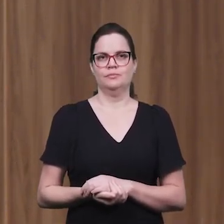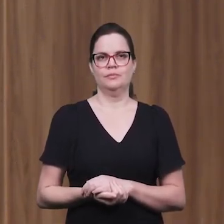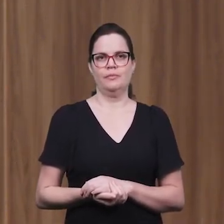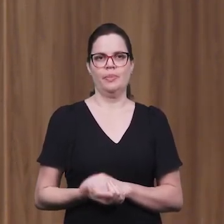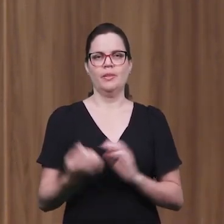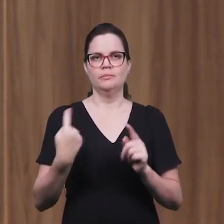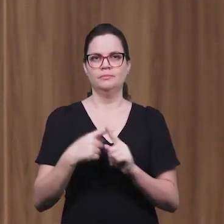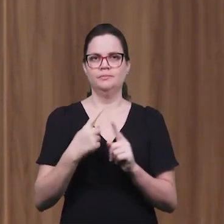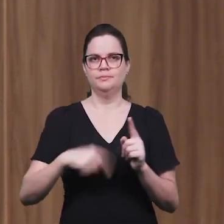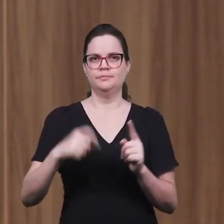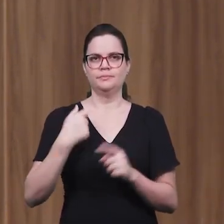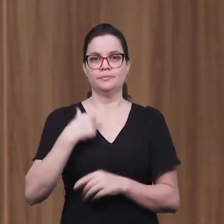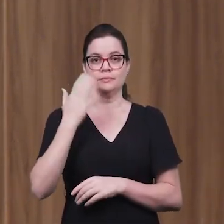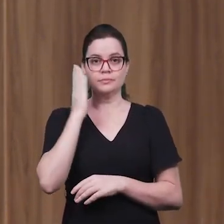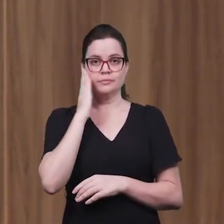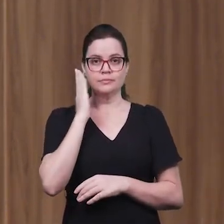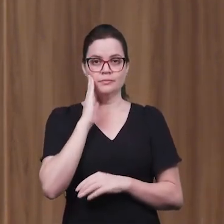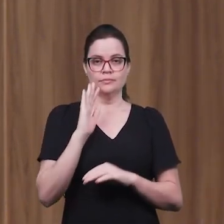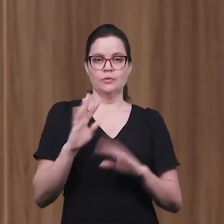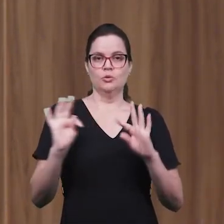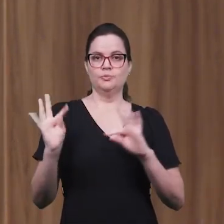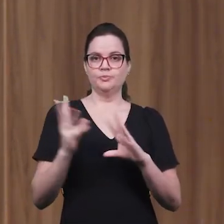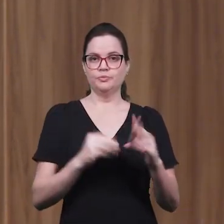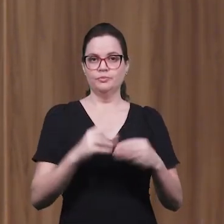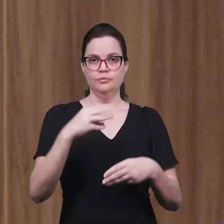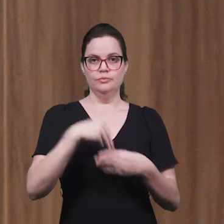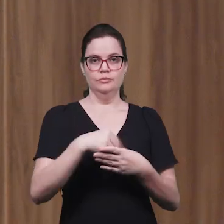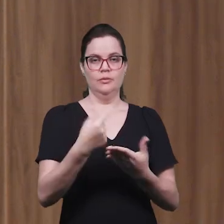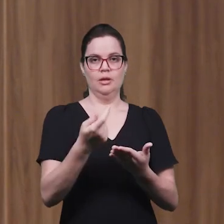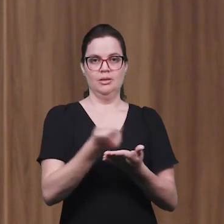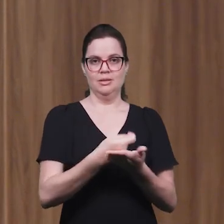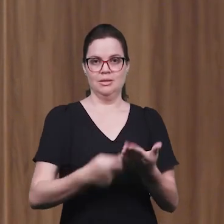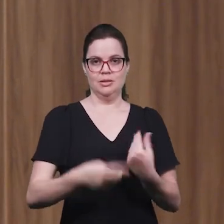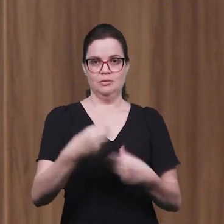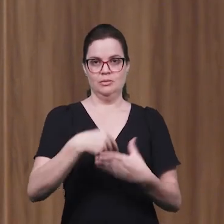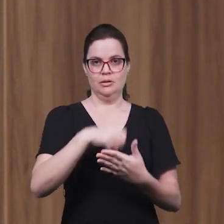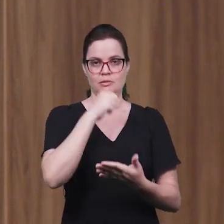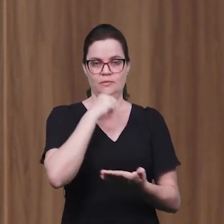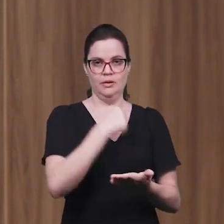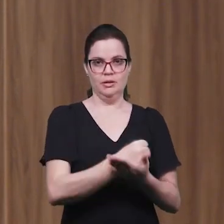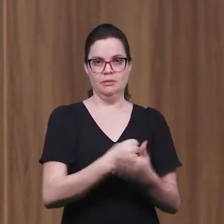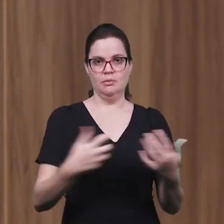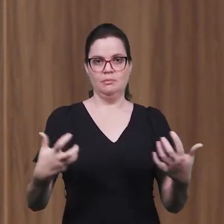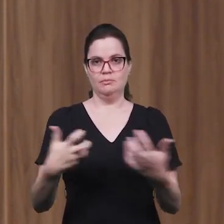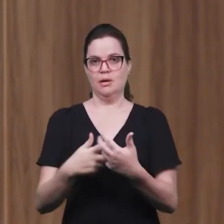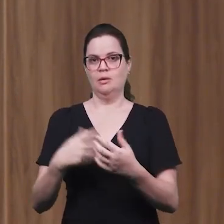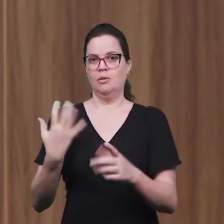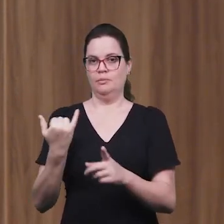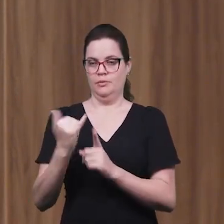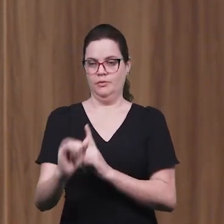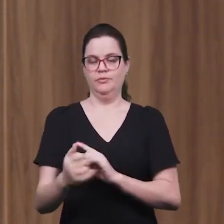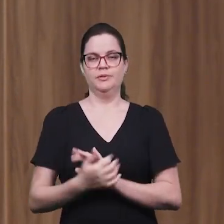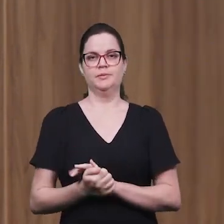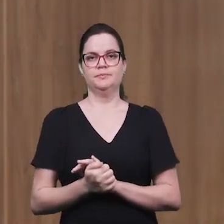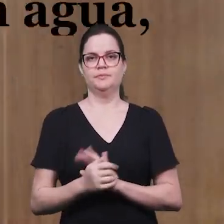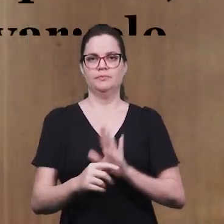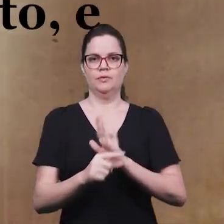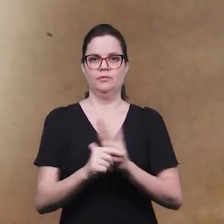encontro da palavra com a profecia. Louvado seja o nome do Senhor. No versículo 11 diz